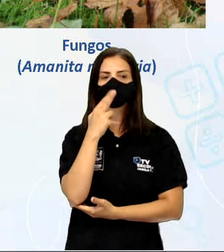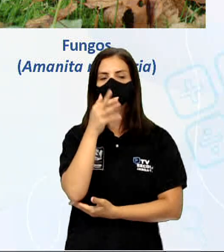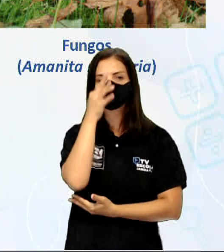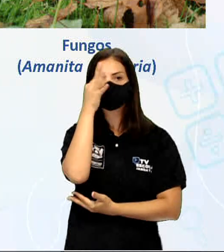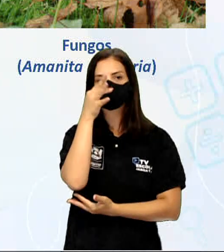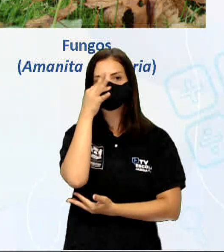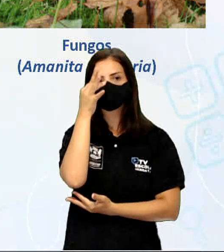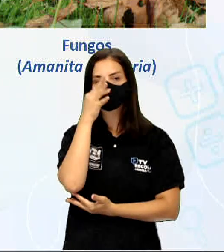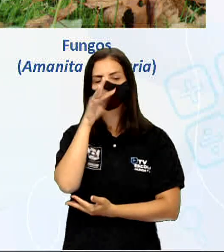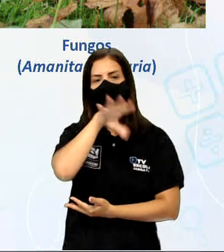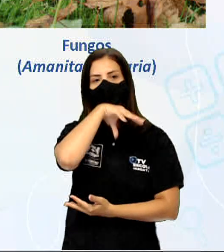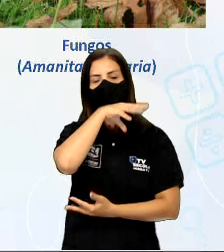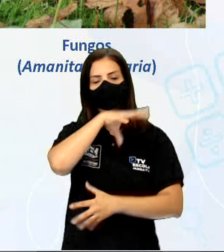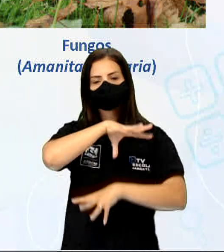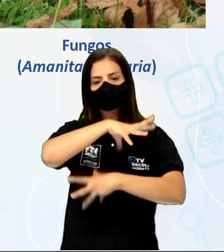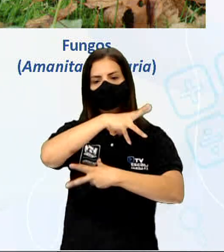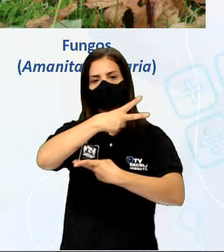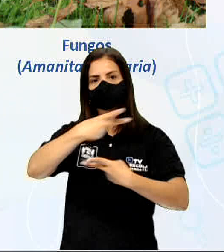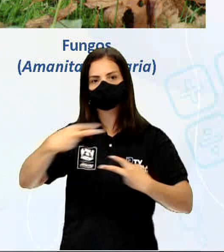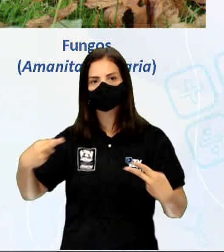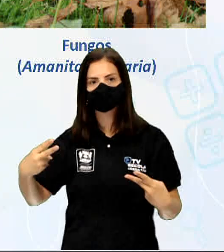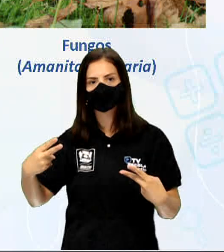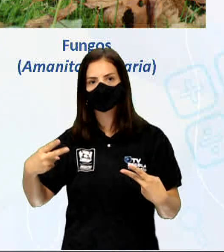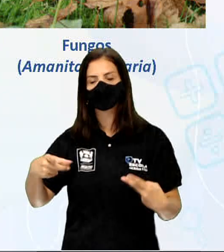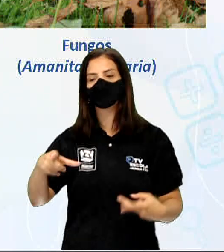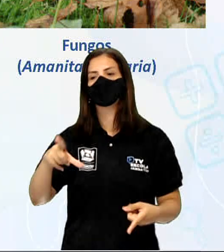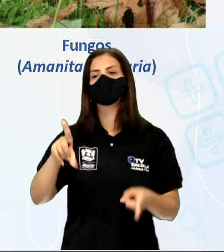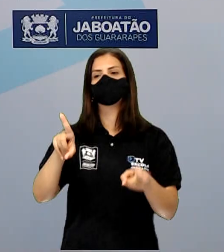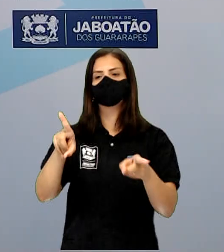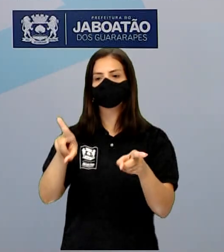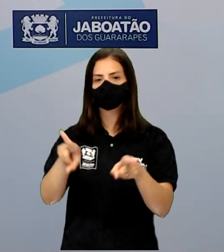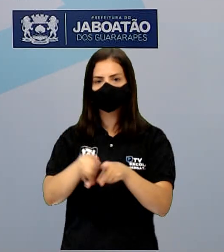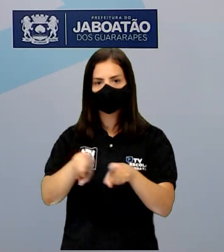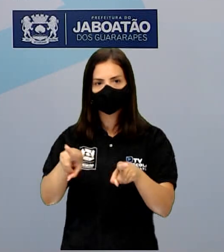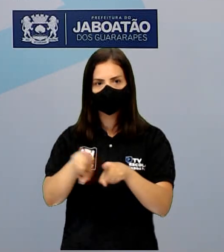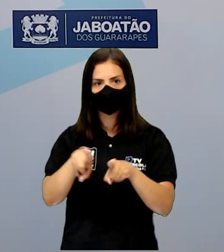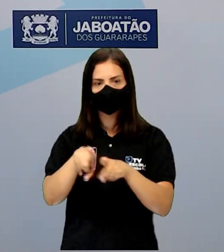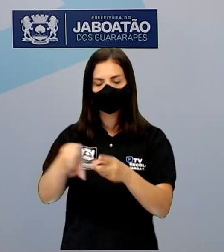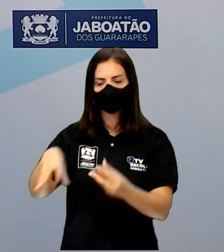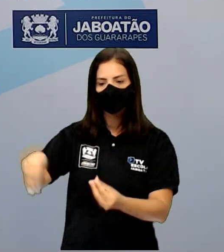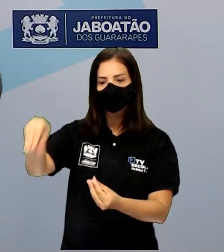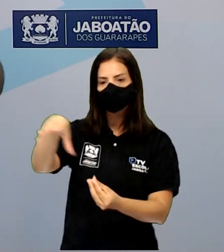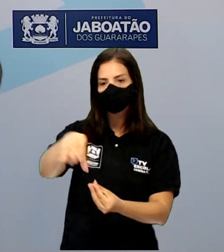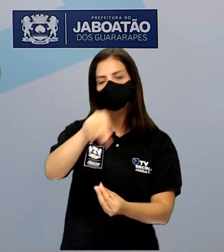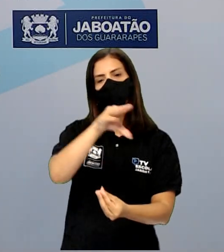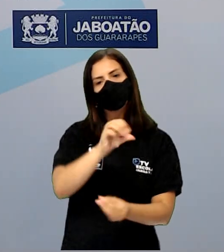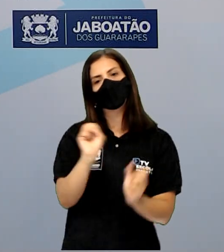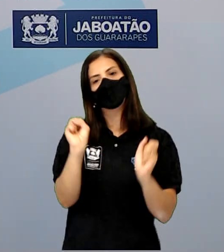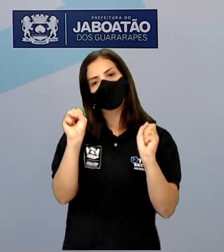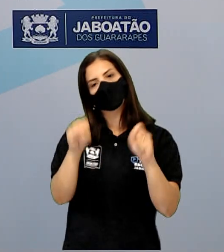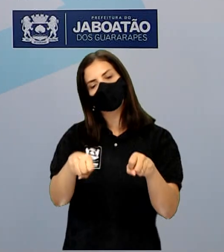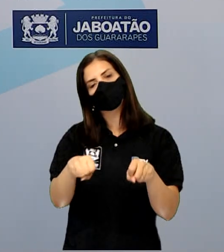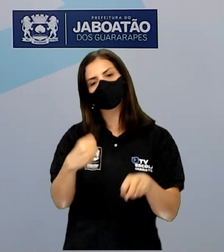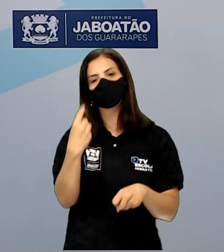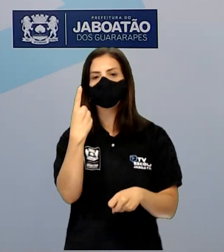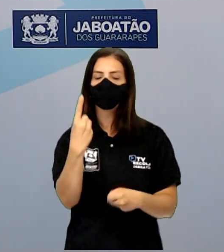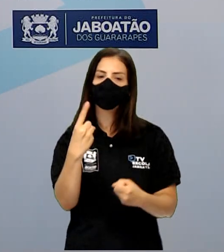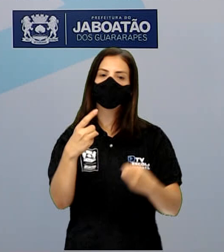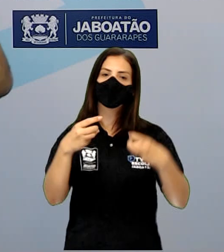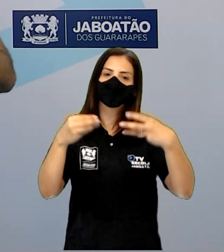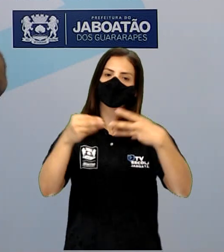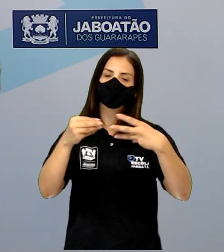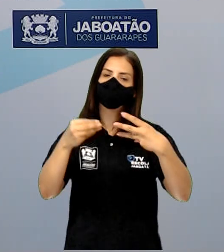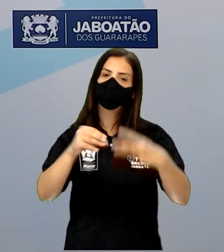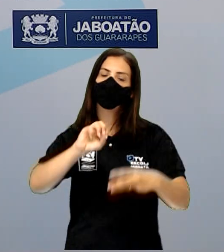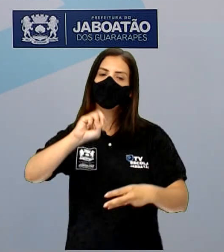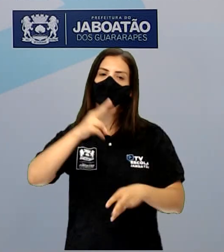fungos, que fungos também podem ser uni- ou pluricelulares. Agora, se a gente for comparar esses organismos de acordo